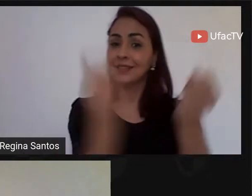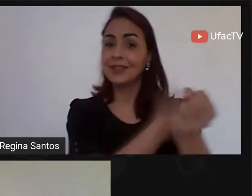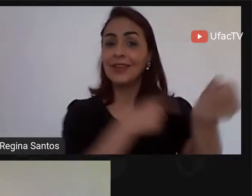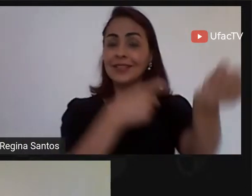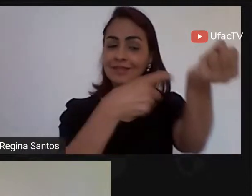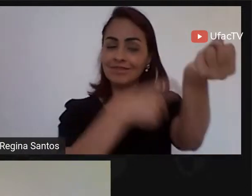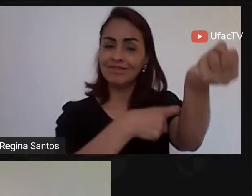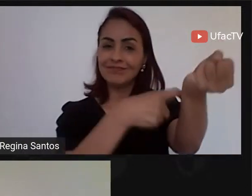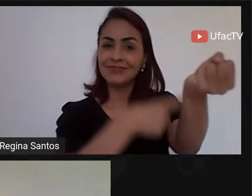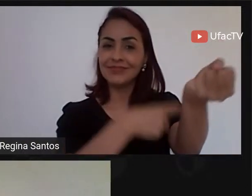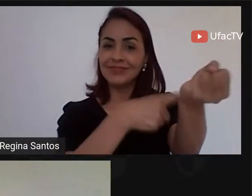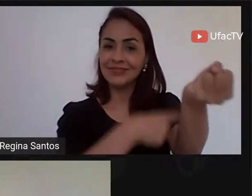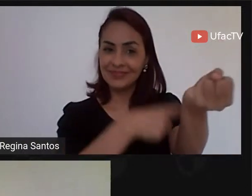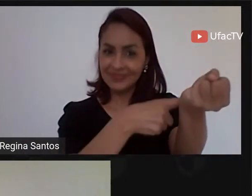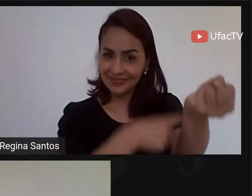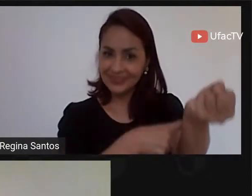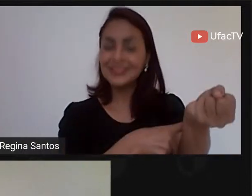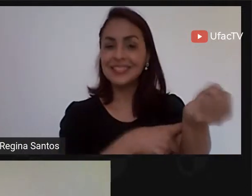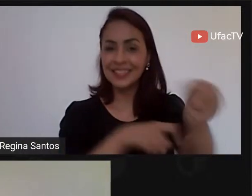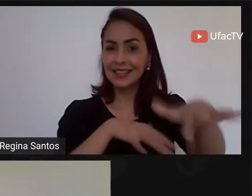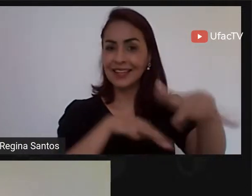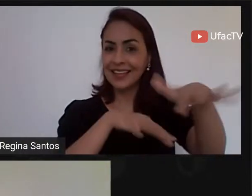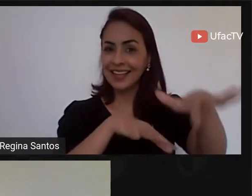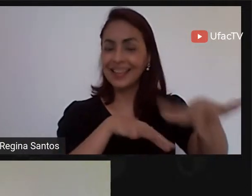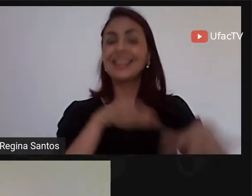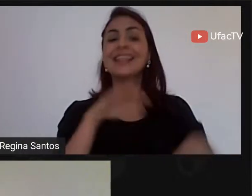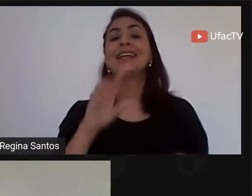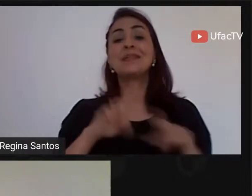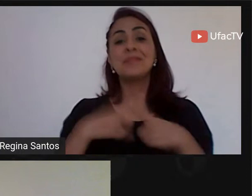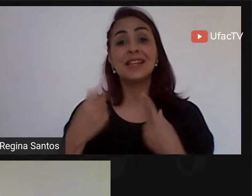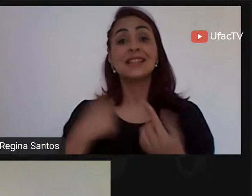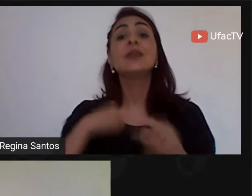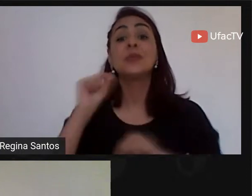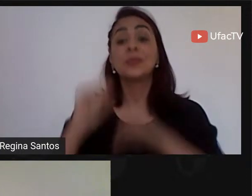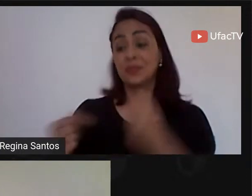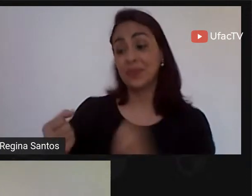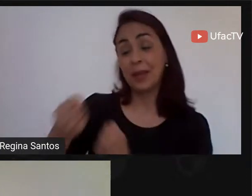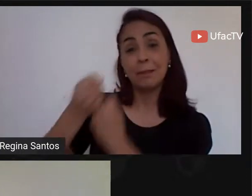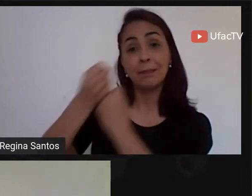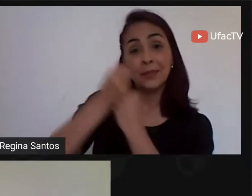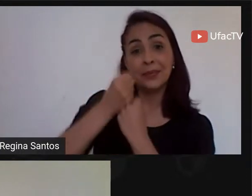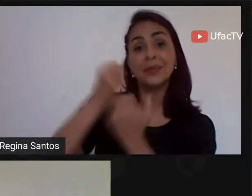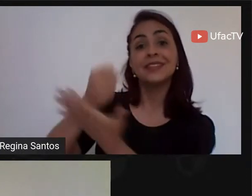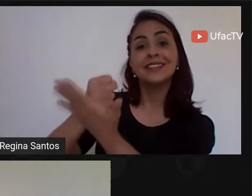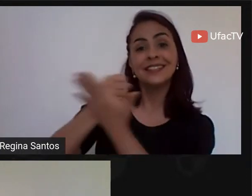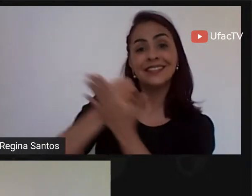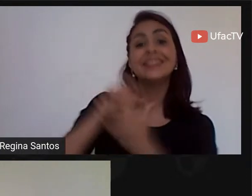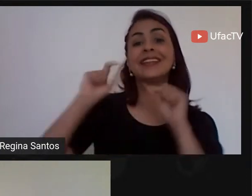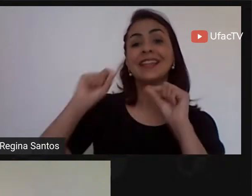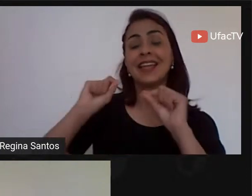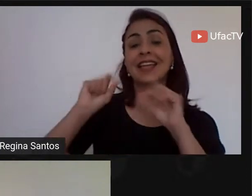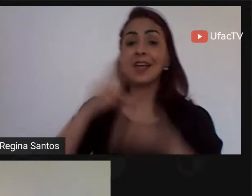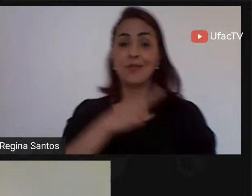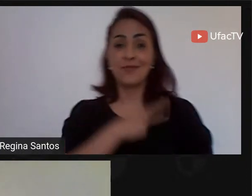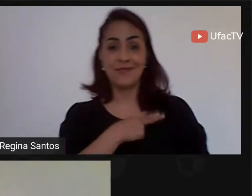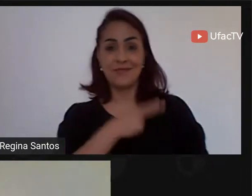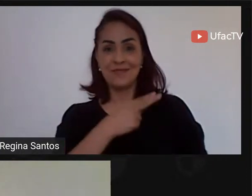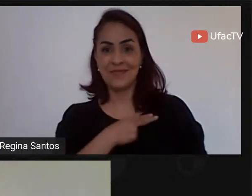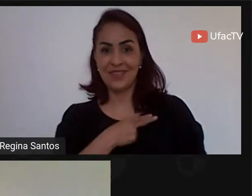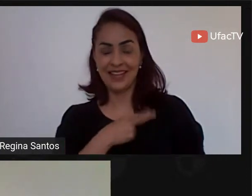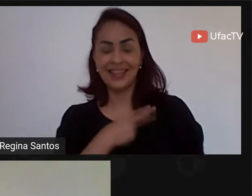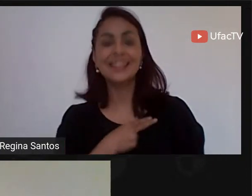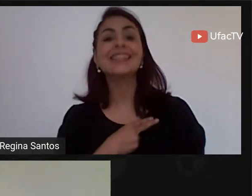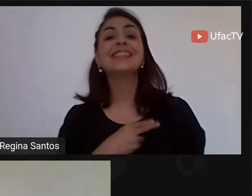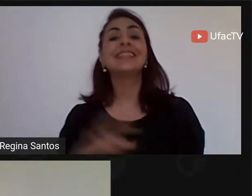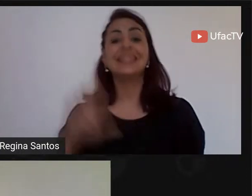dessa transmissão do C.I.D. do da UPAG, e vou dizer para vocês que a professora Guida mandou um parabéns aqui,